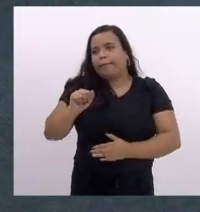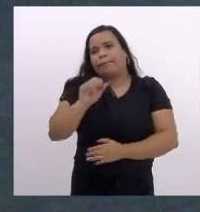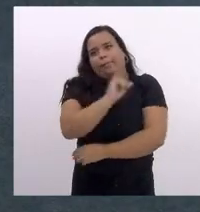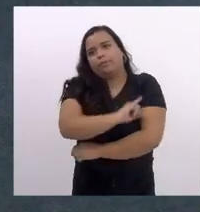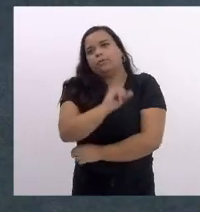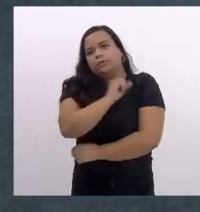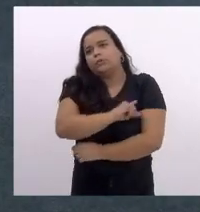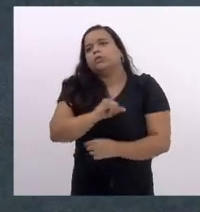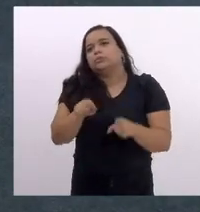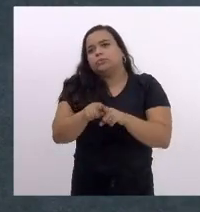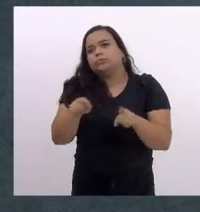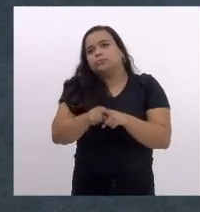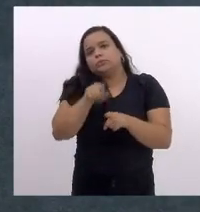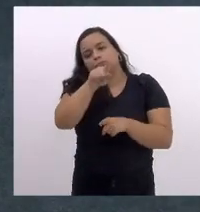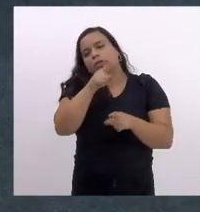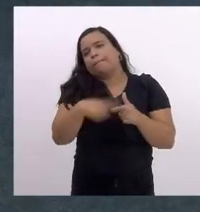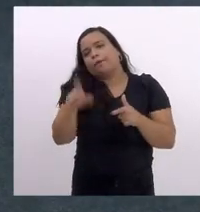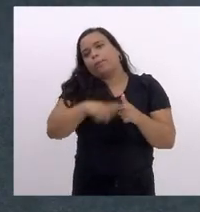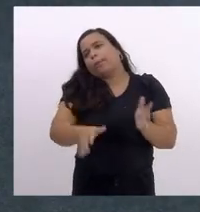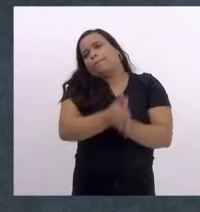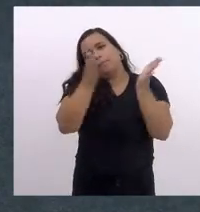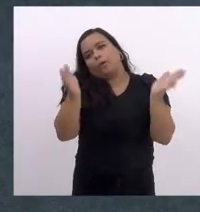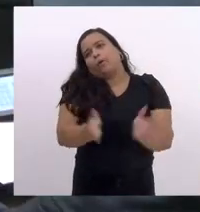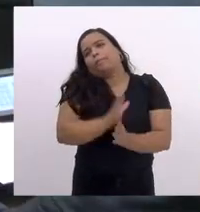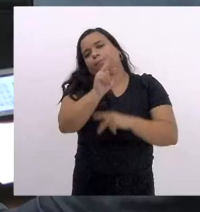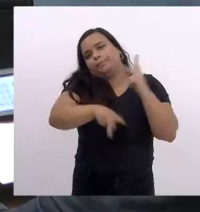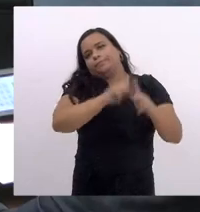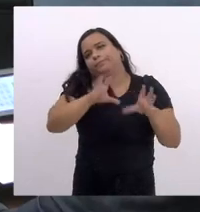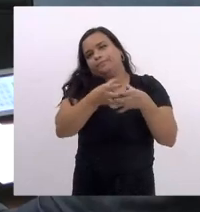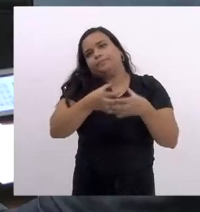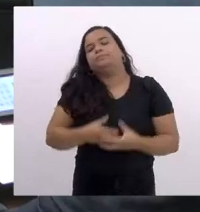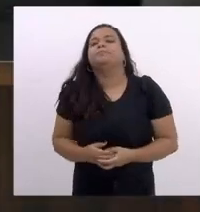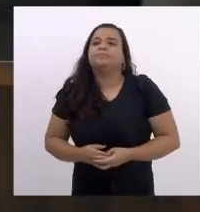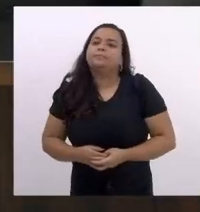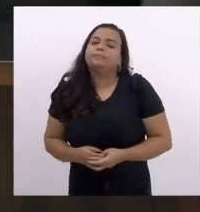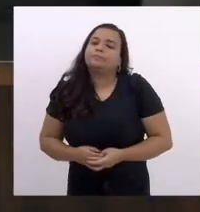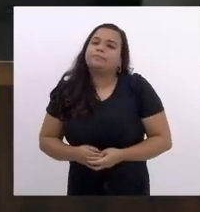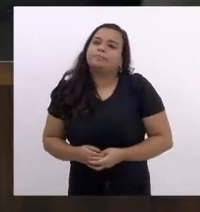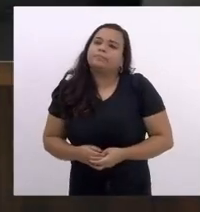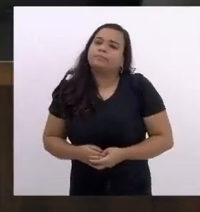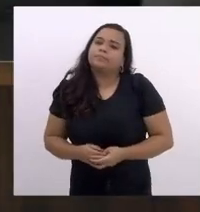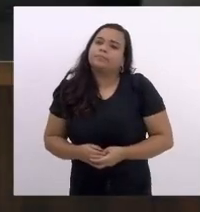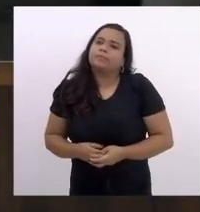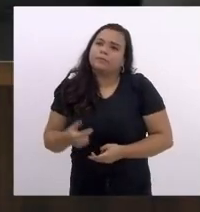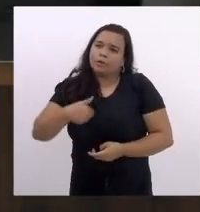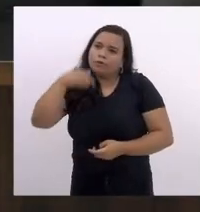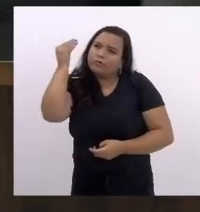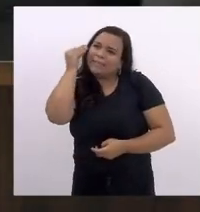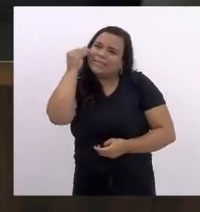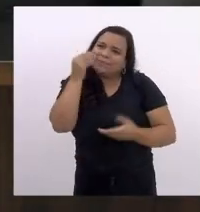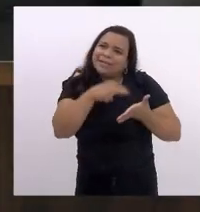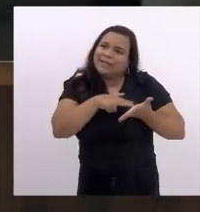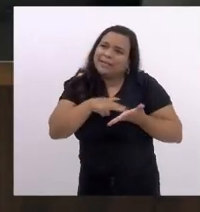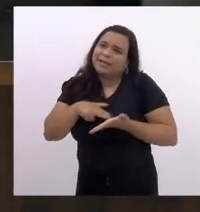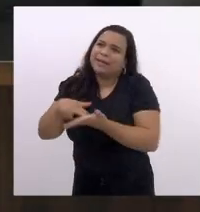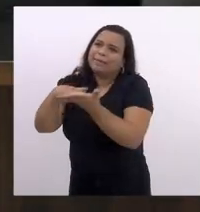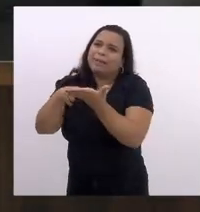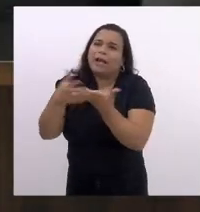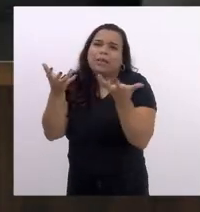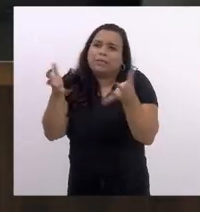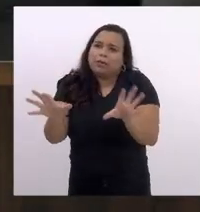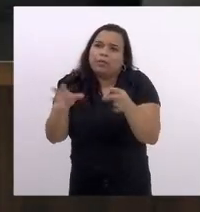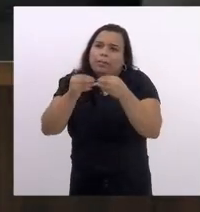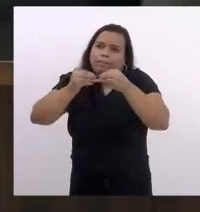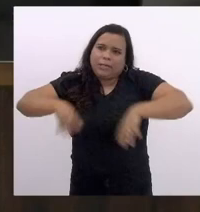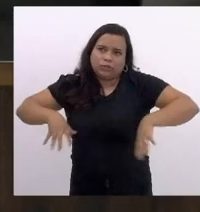grande miserabilidade e pobreza da nossa população. Eu vou tentar dar um encaminhamento aqui, mas sem prejuízo de